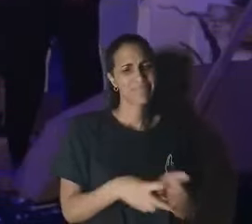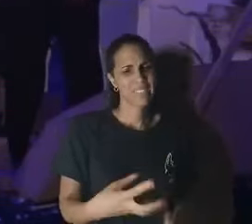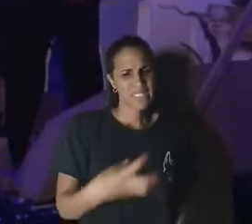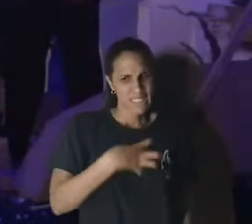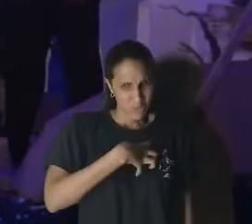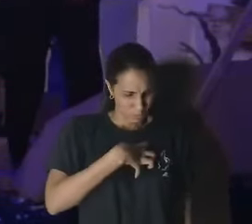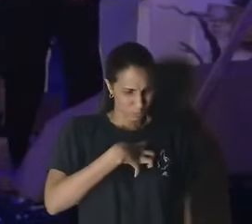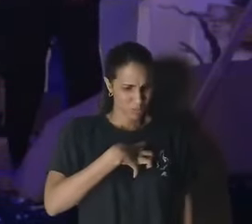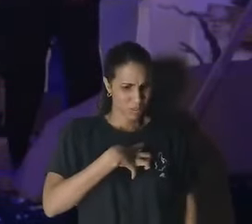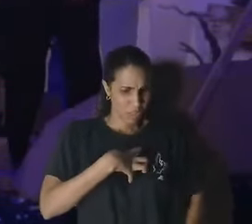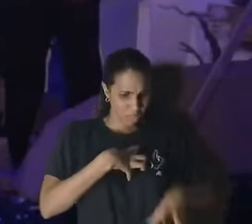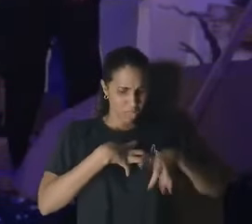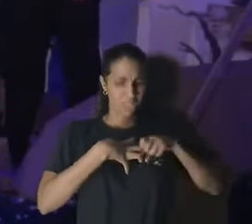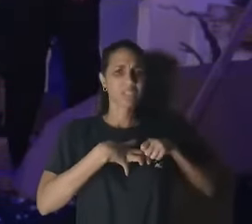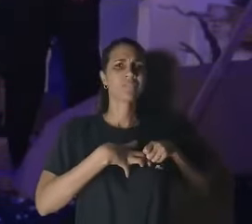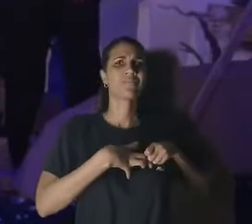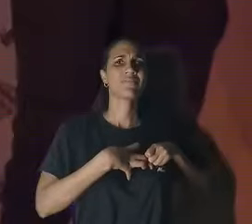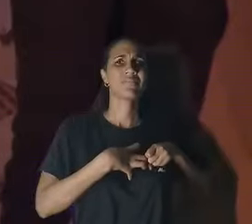te prejudicou muito.